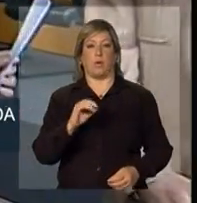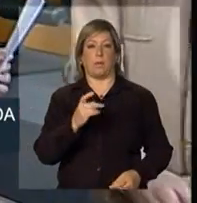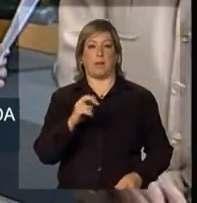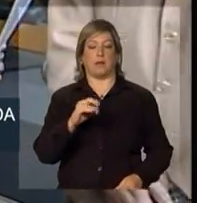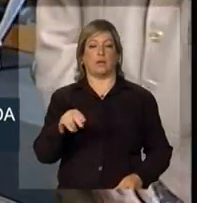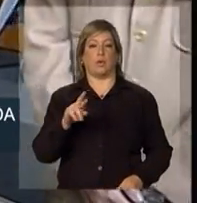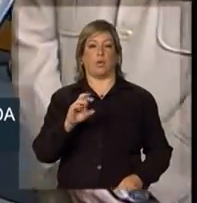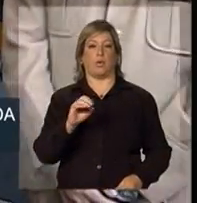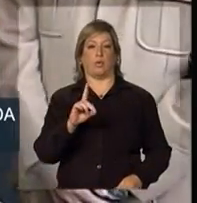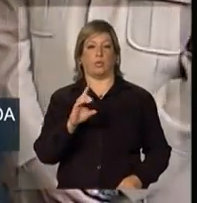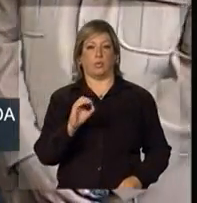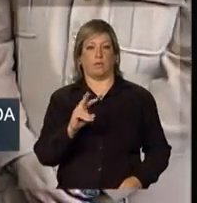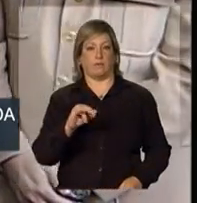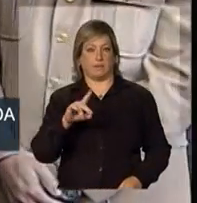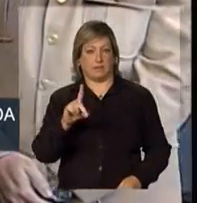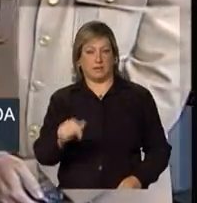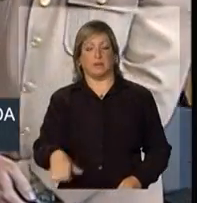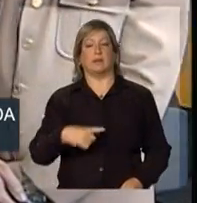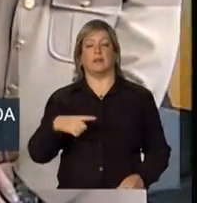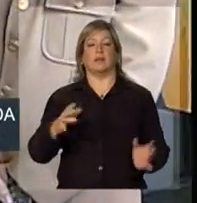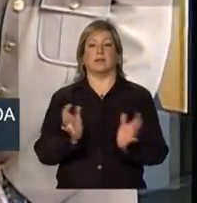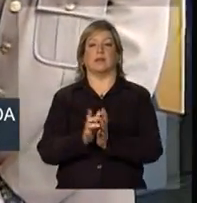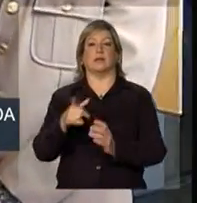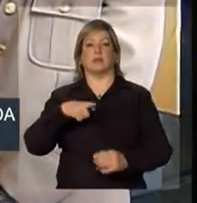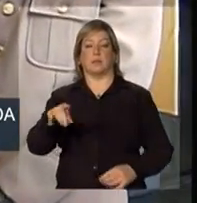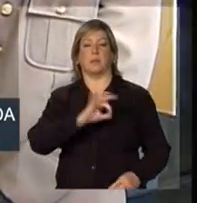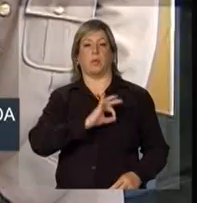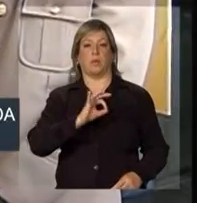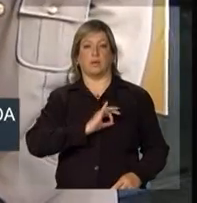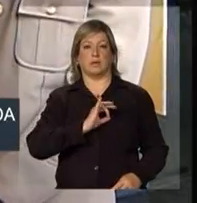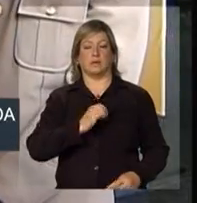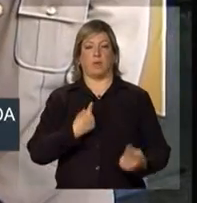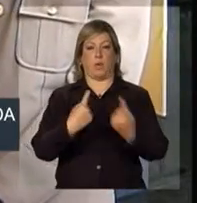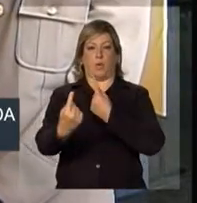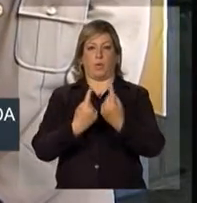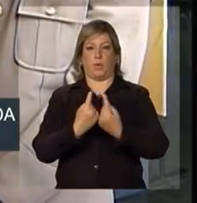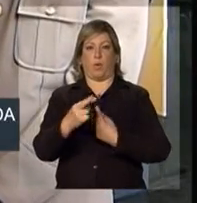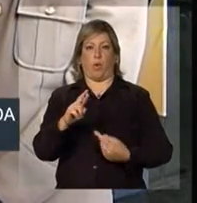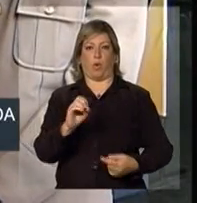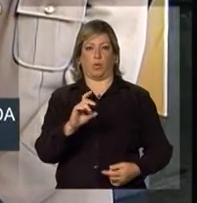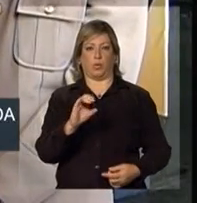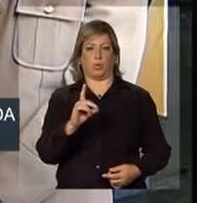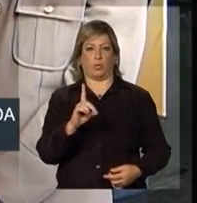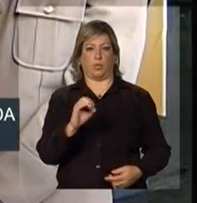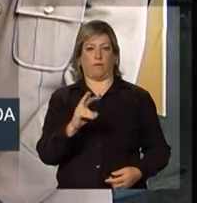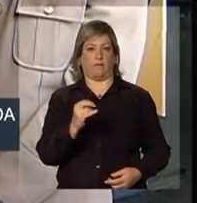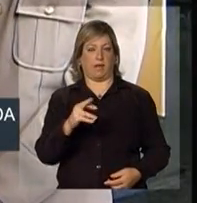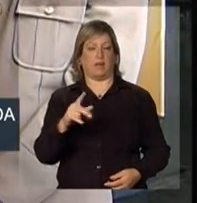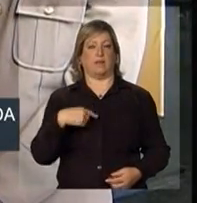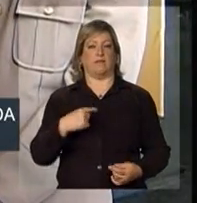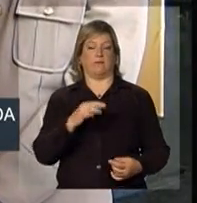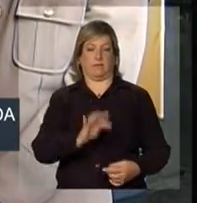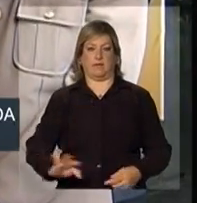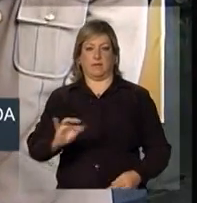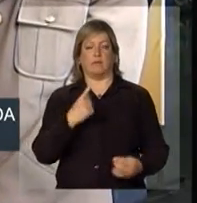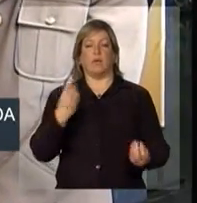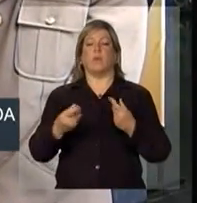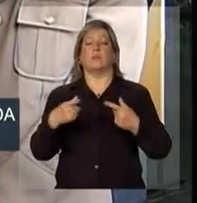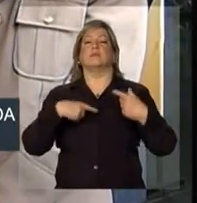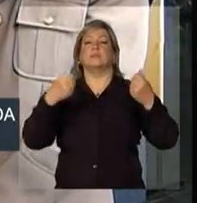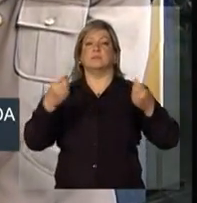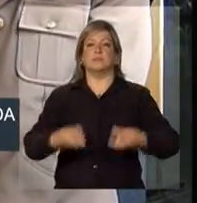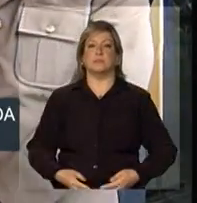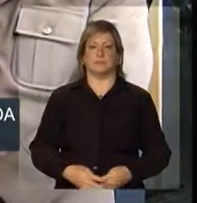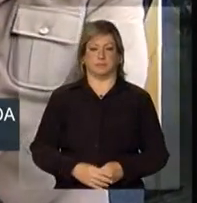ele que é inspetor e Coordenador Geral de ações da Polícia Rodoviária Federal bom ela vai ser uma ação integrada eu queria que senhor explicasse pra